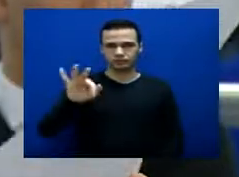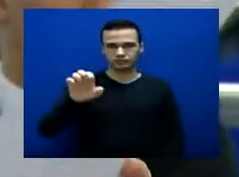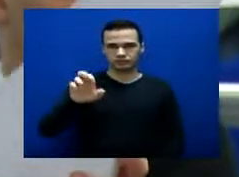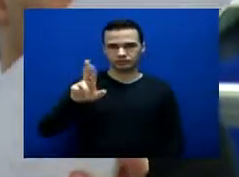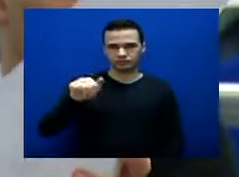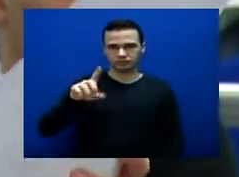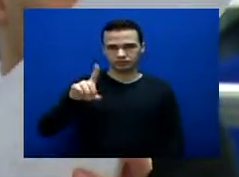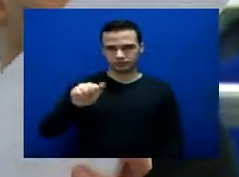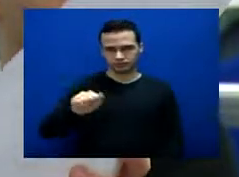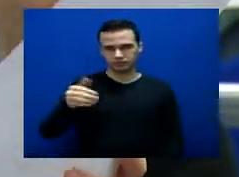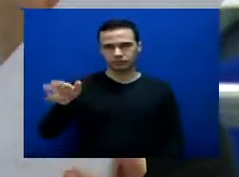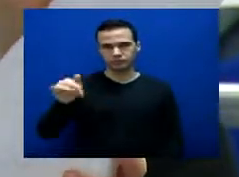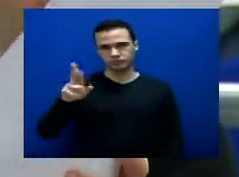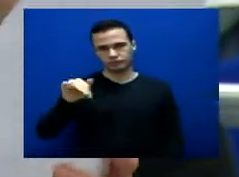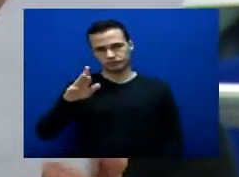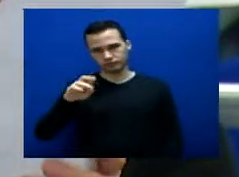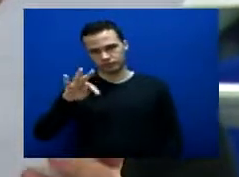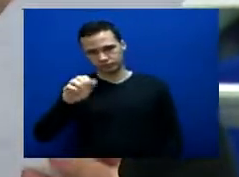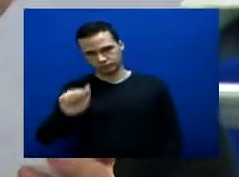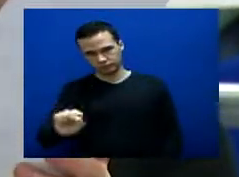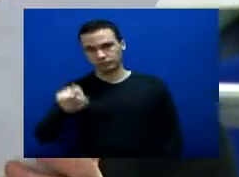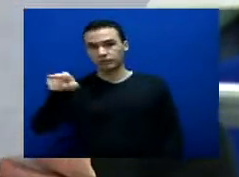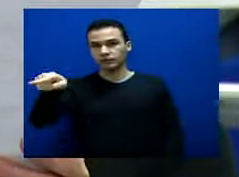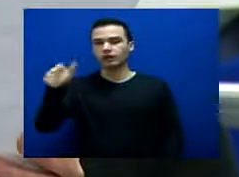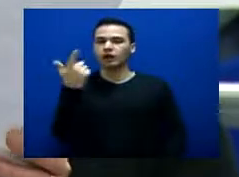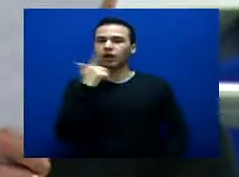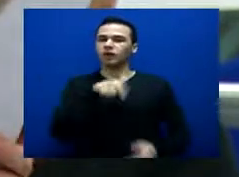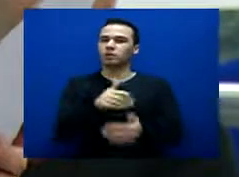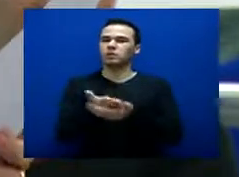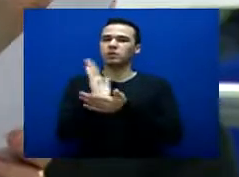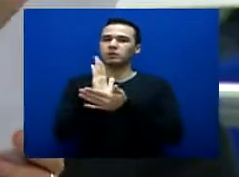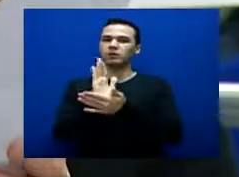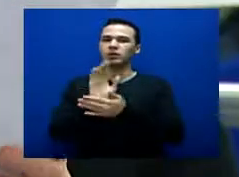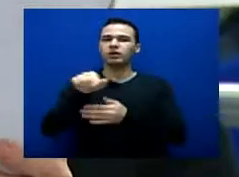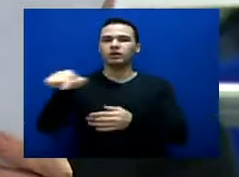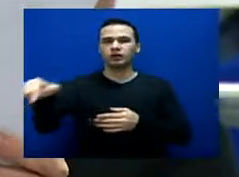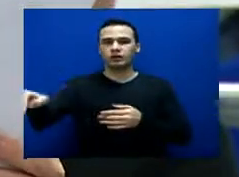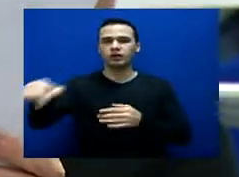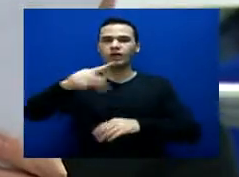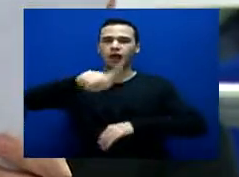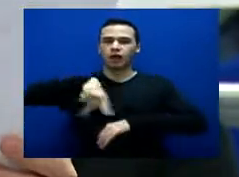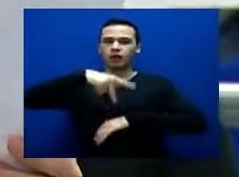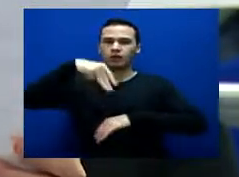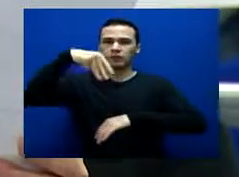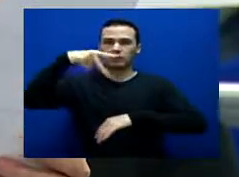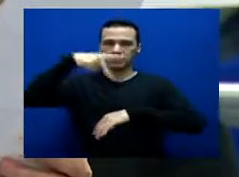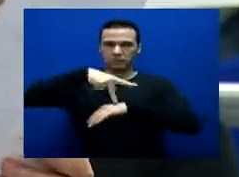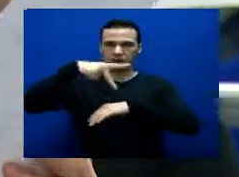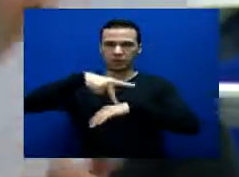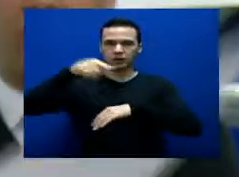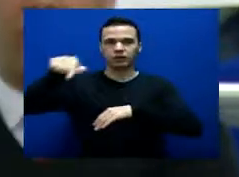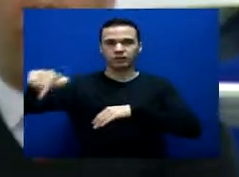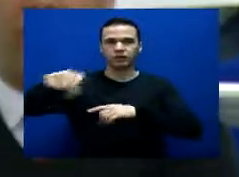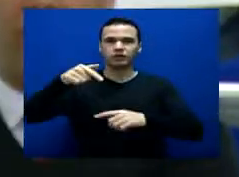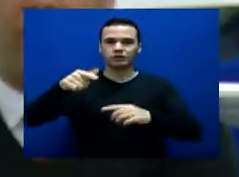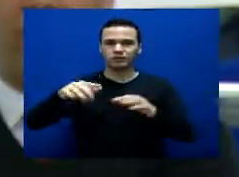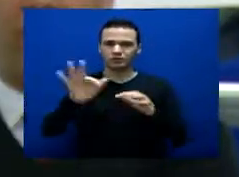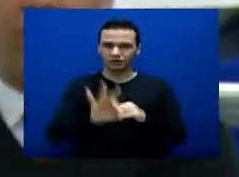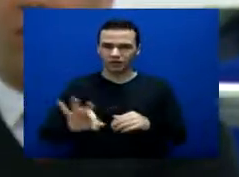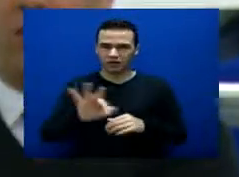Fernando Freitas de Almeida, que ele foi aprovado em programa de pós-graduação em Geografia